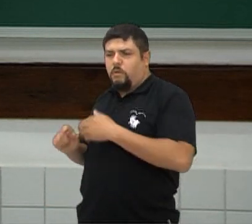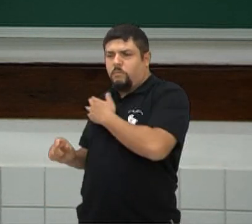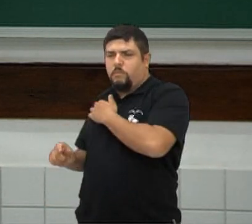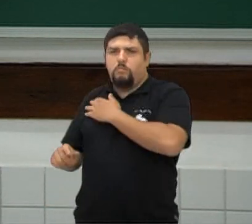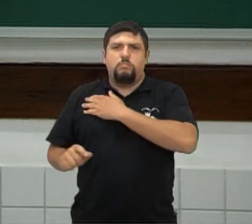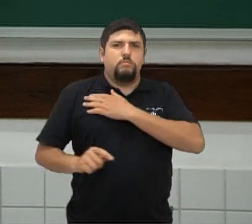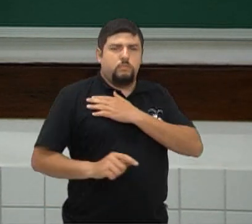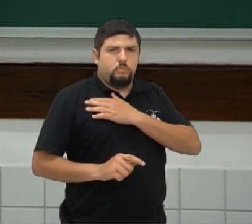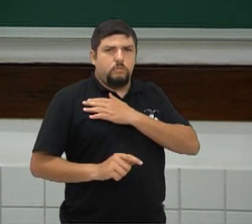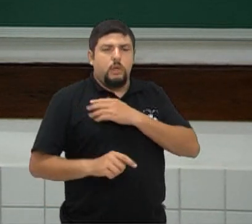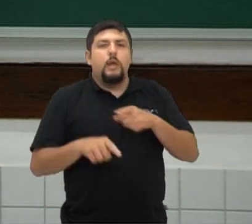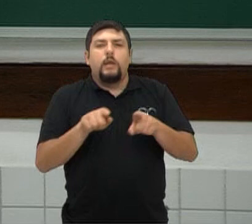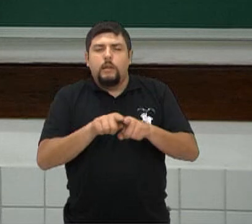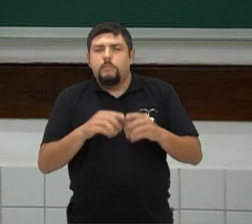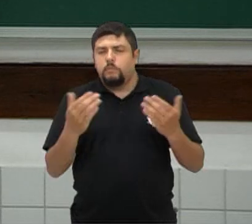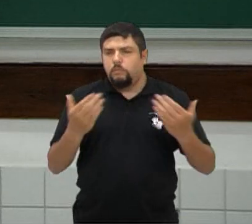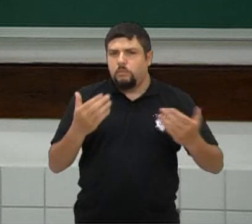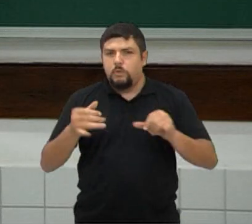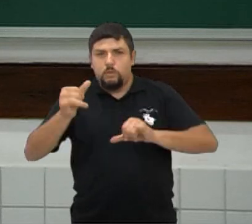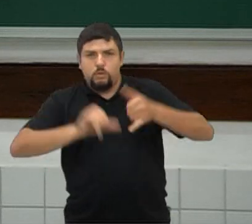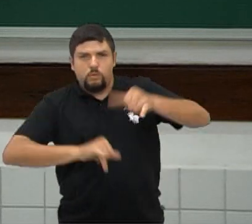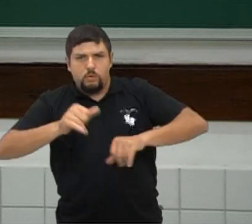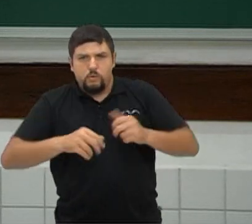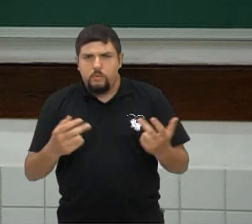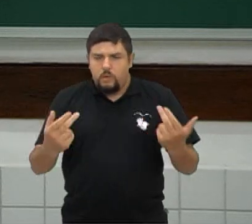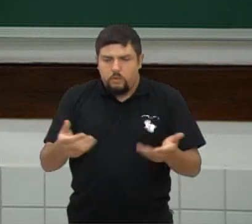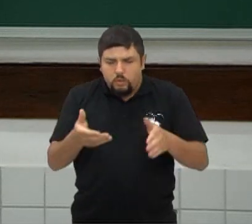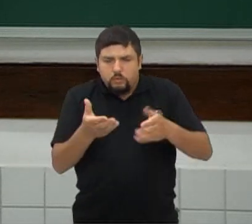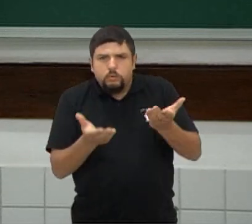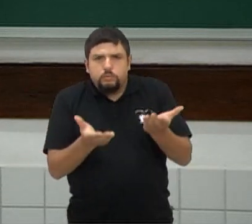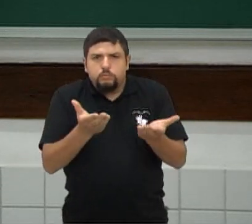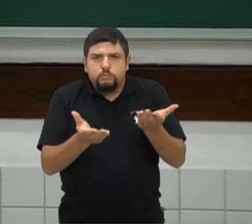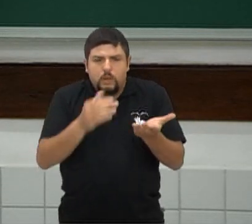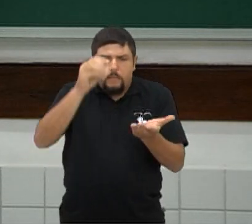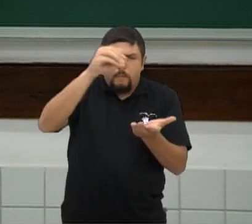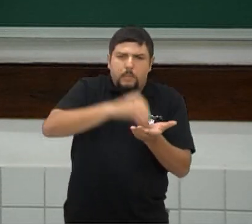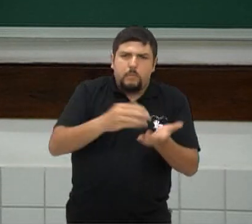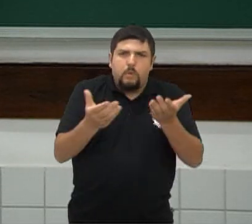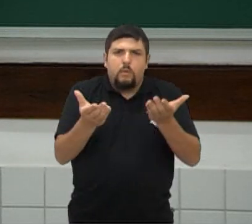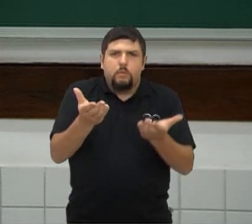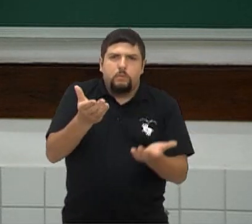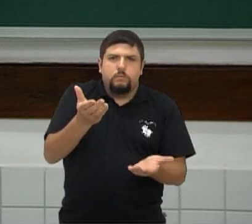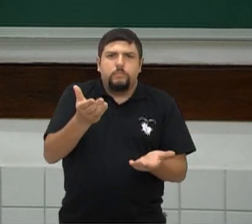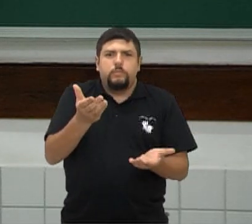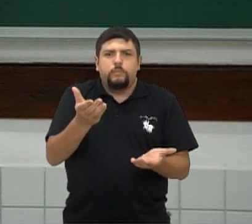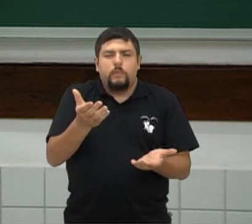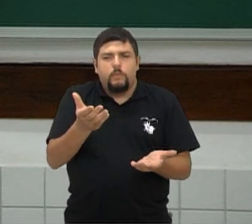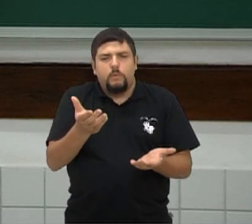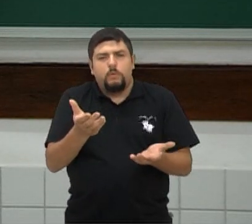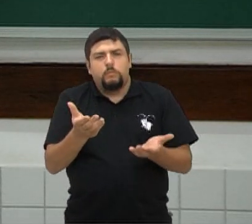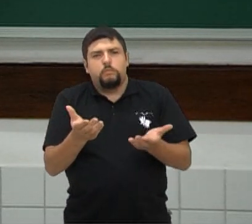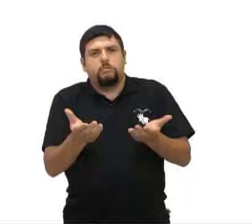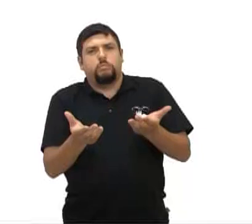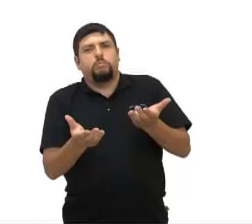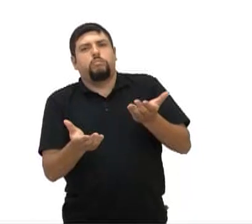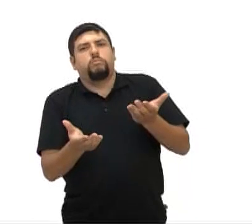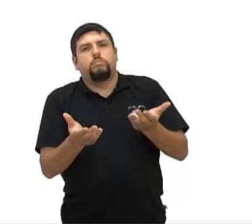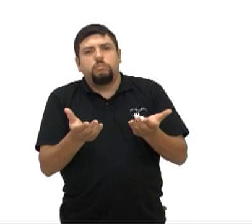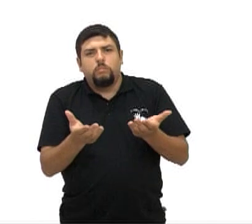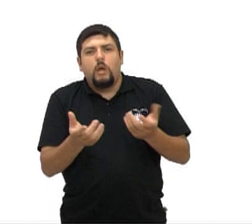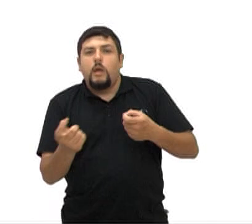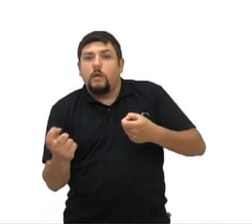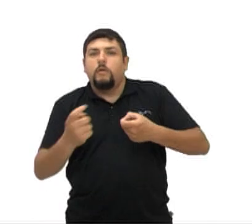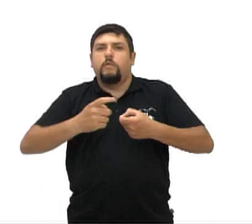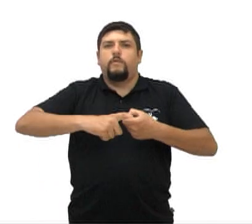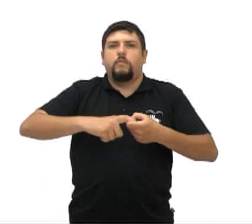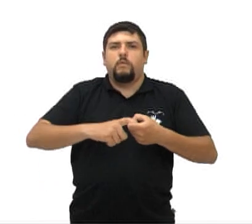algum dos lados e ela tende a voltar ao equilíbrio. A isso a gente chama de o princípio de Le Chatelier, que fala exatamente